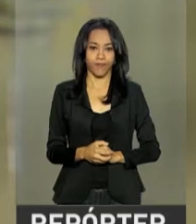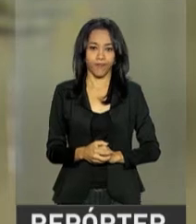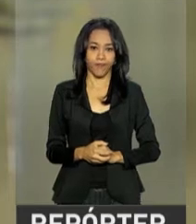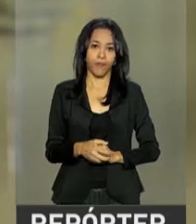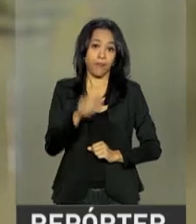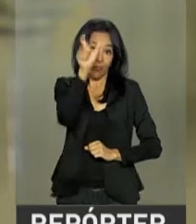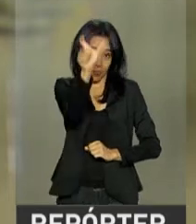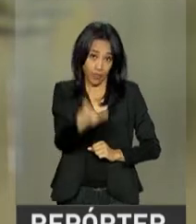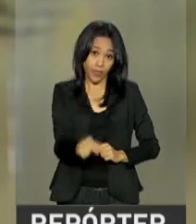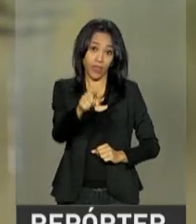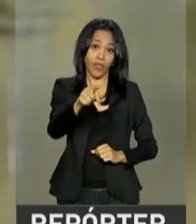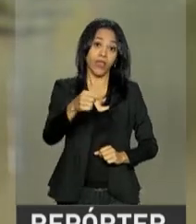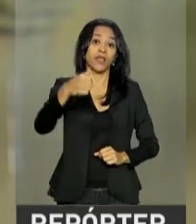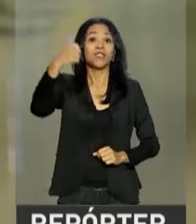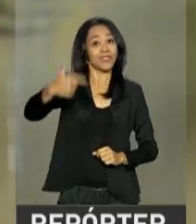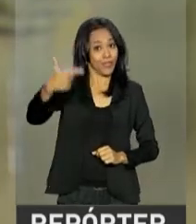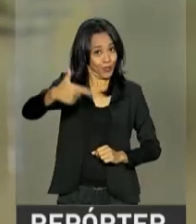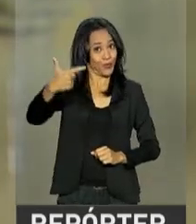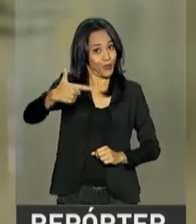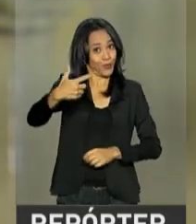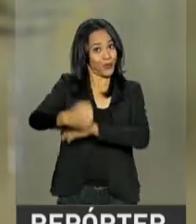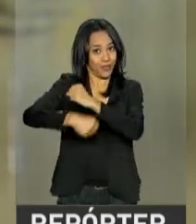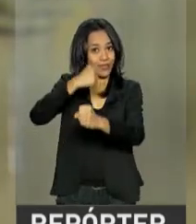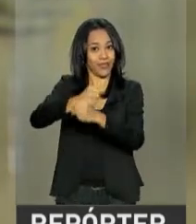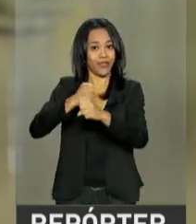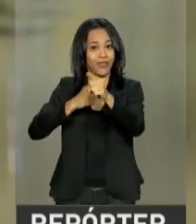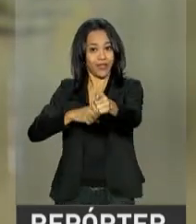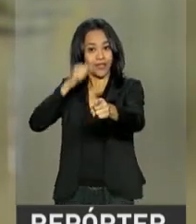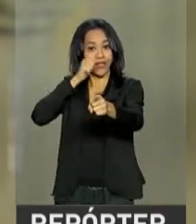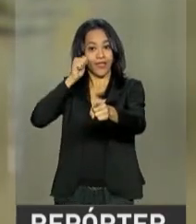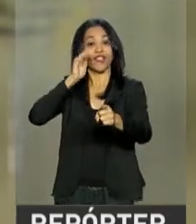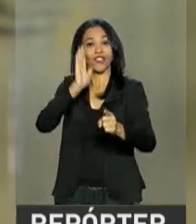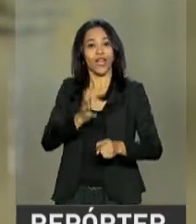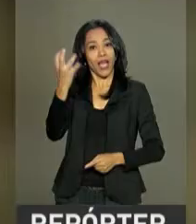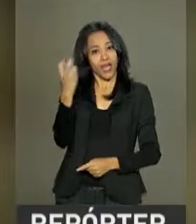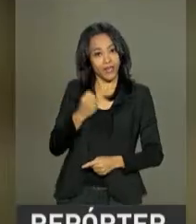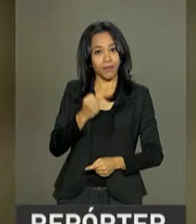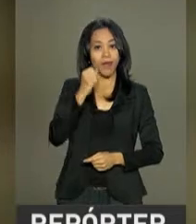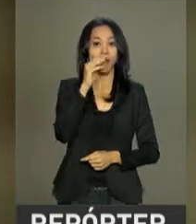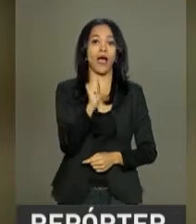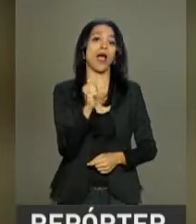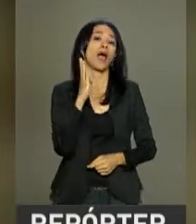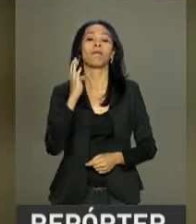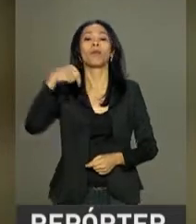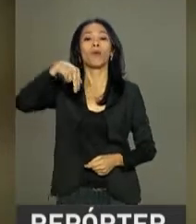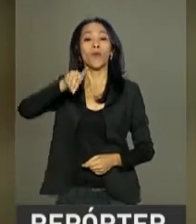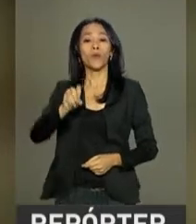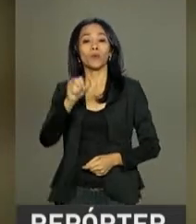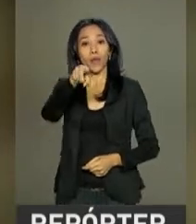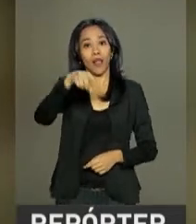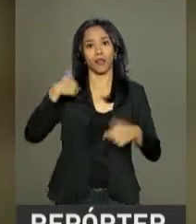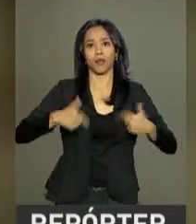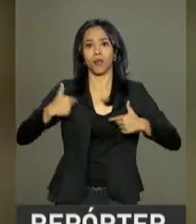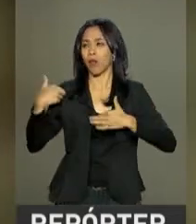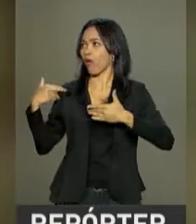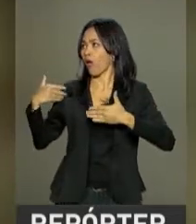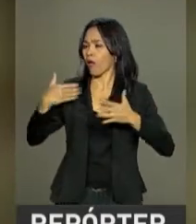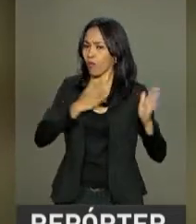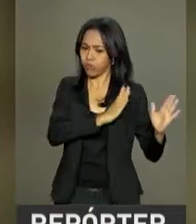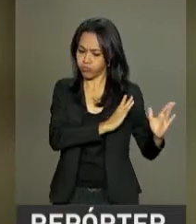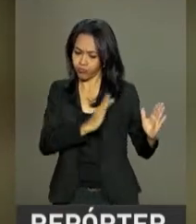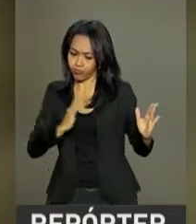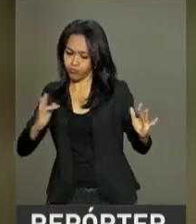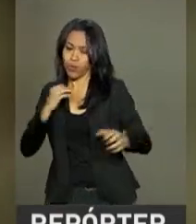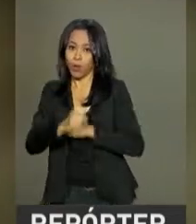pelo segundo ano consecutivo jéssica recebeu o abono salarial ou uma estudante trabalhou o ano inteiro teve